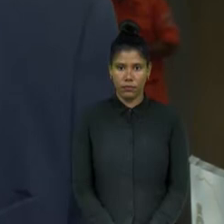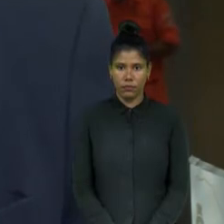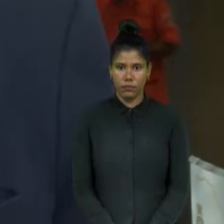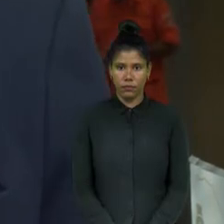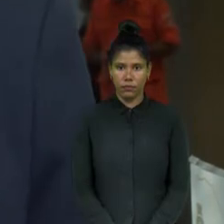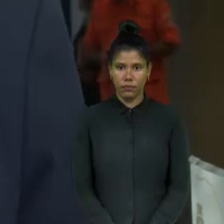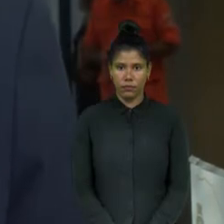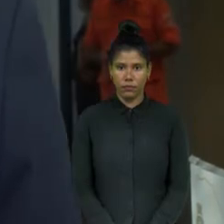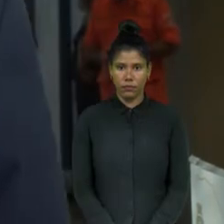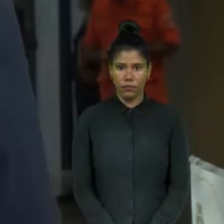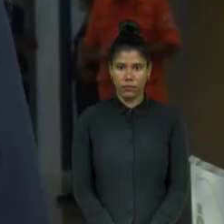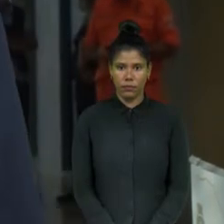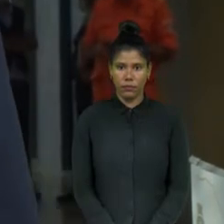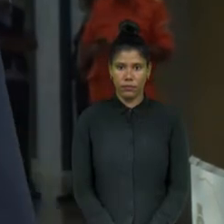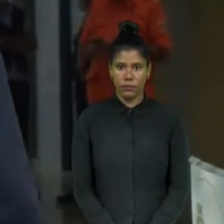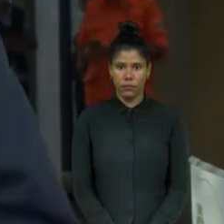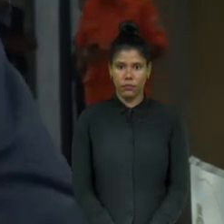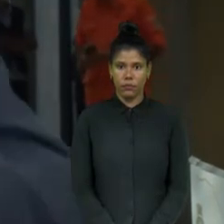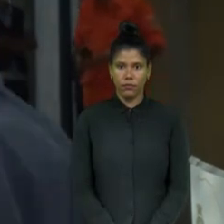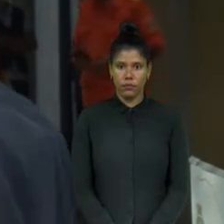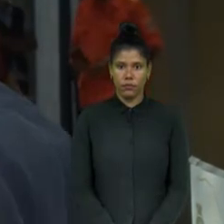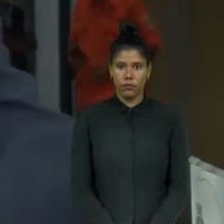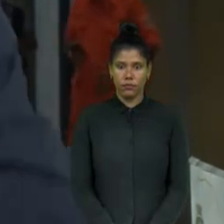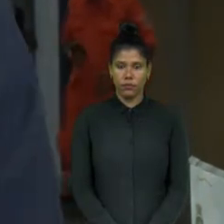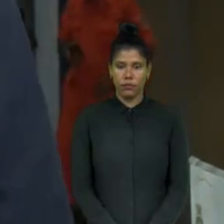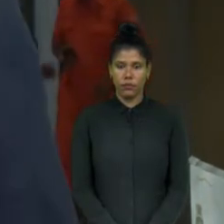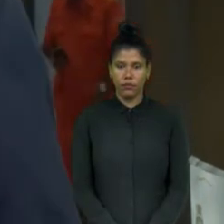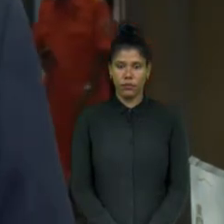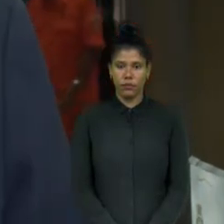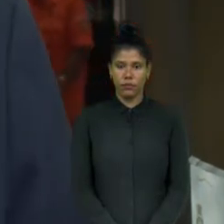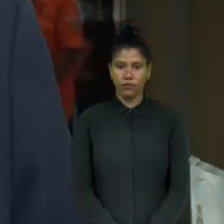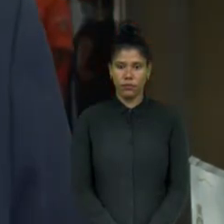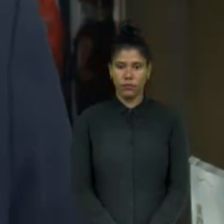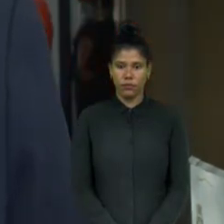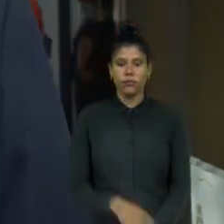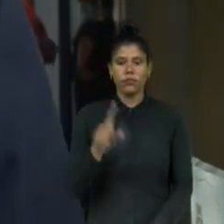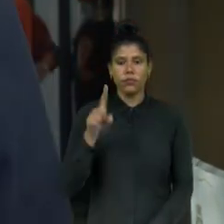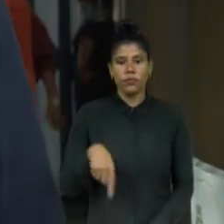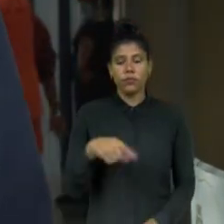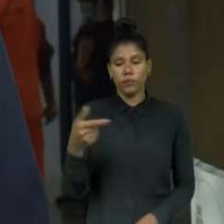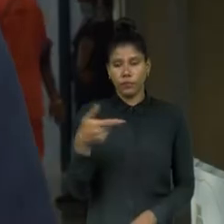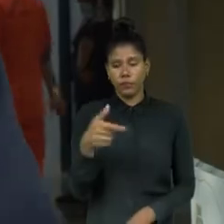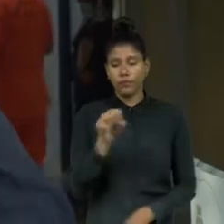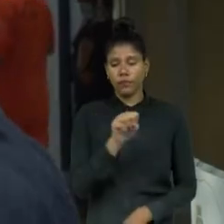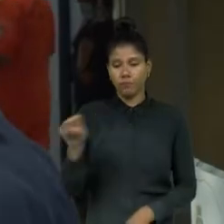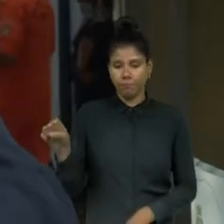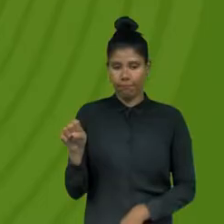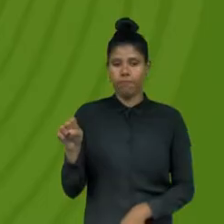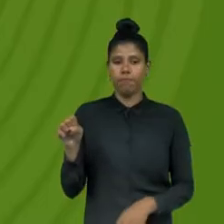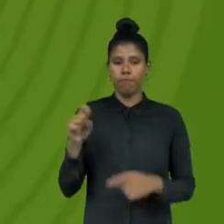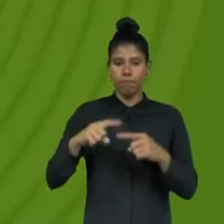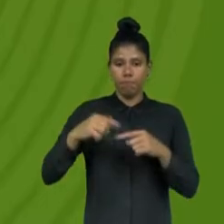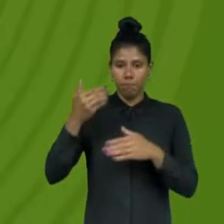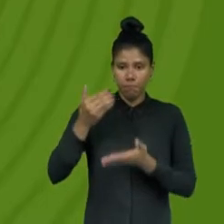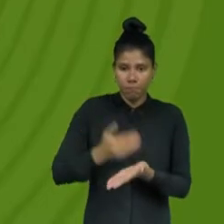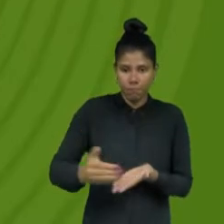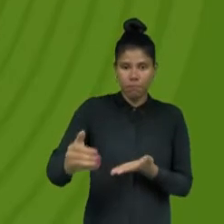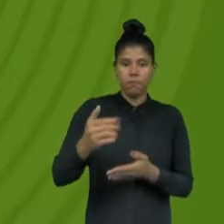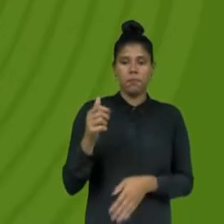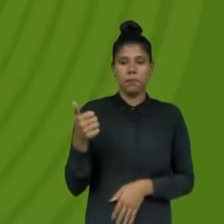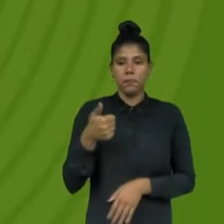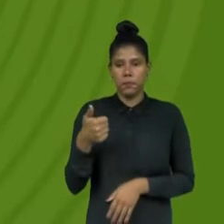sessões ordinárias da Assembleia Legislativa, aí compreendendo o segundo semestre legislativo. Voltamos ao estúdio, é com você,